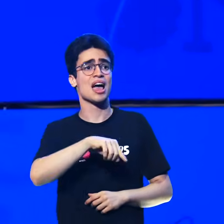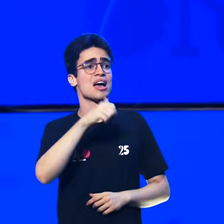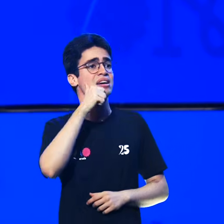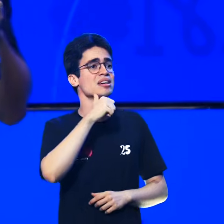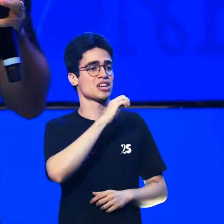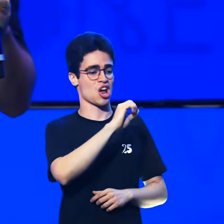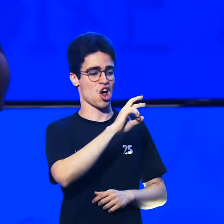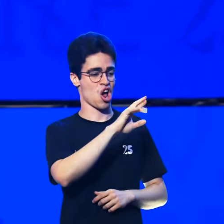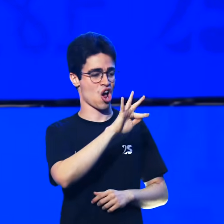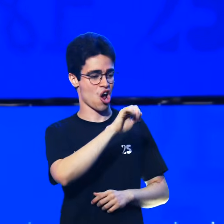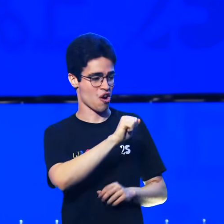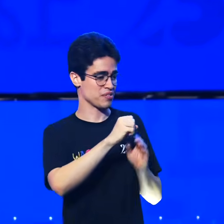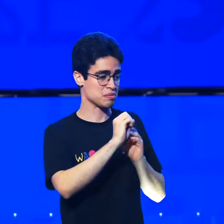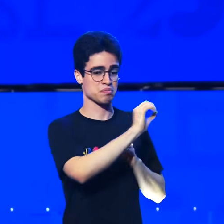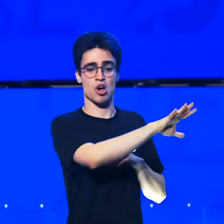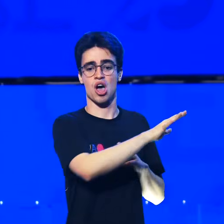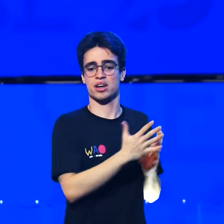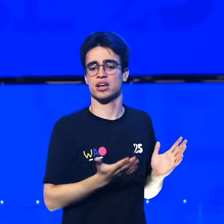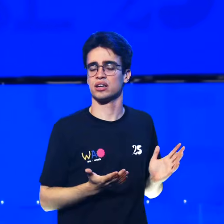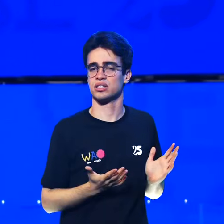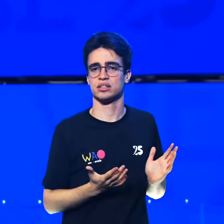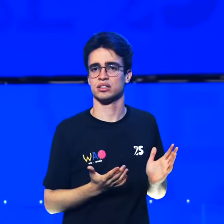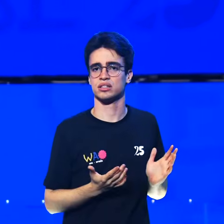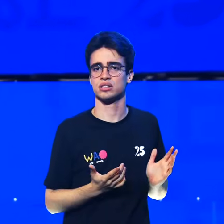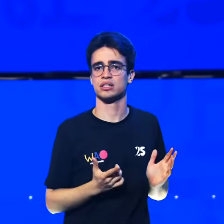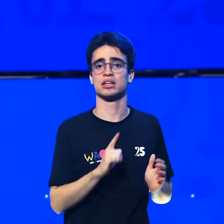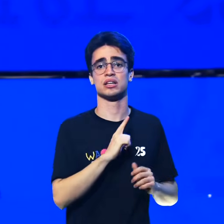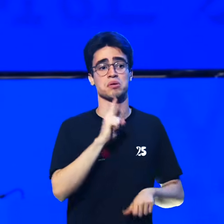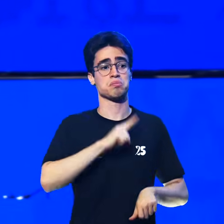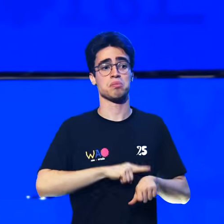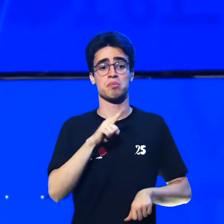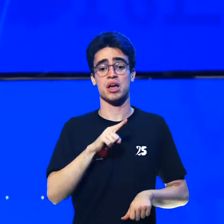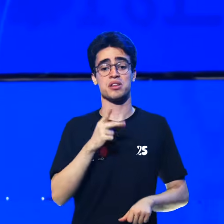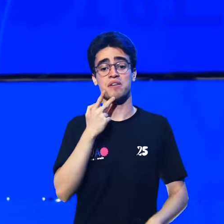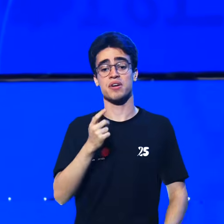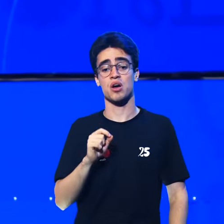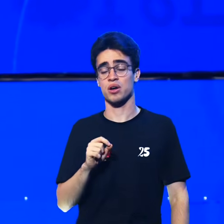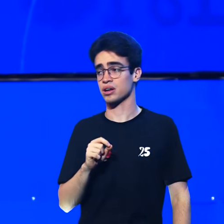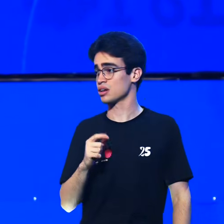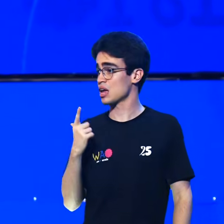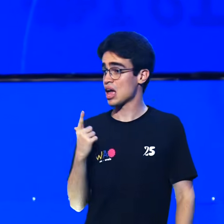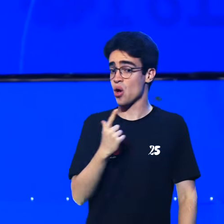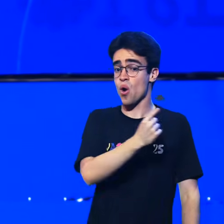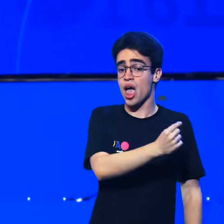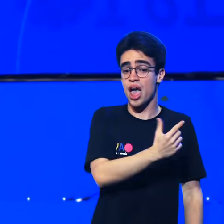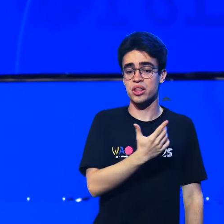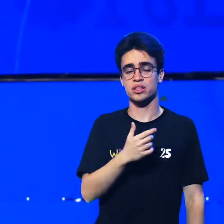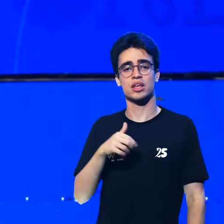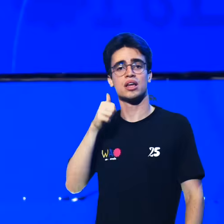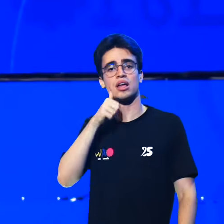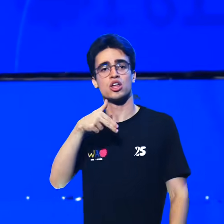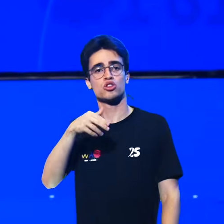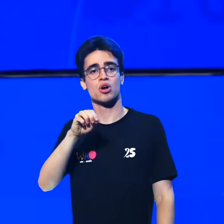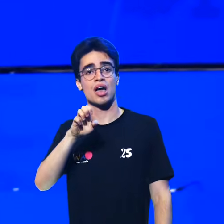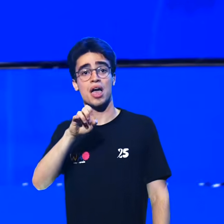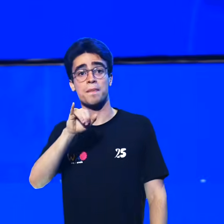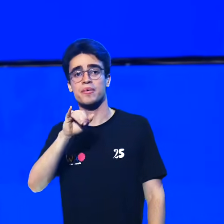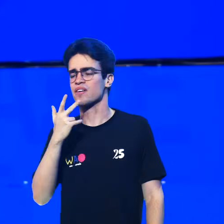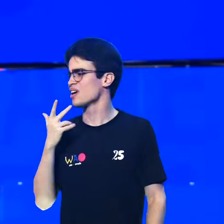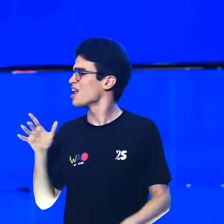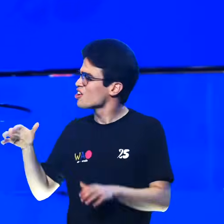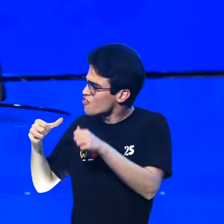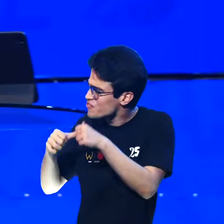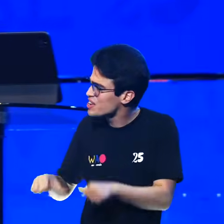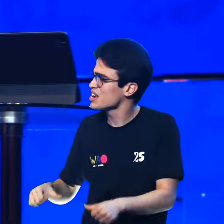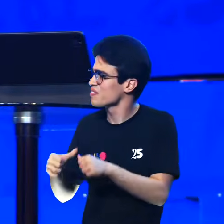A outra nora de Noemi, a hora que ela disse, estou indo, Noemi podia dizer, não, não vá,